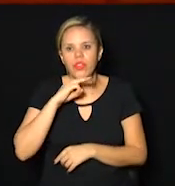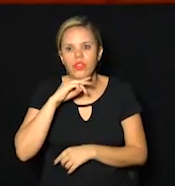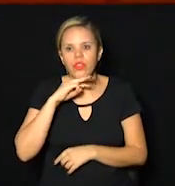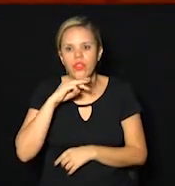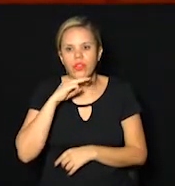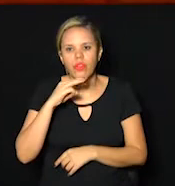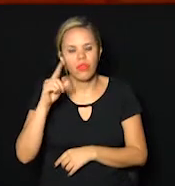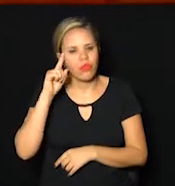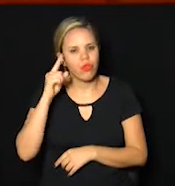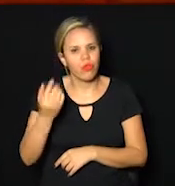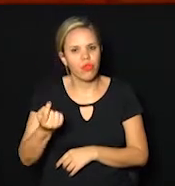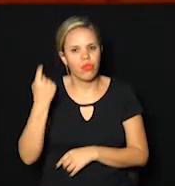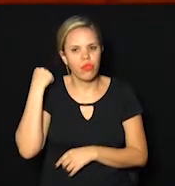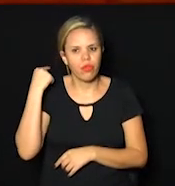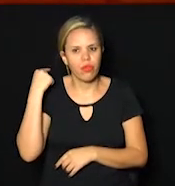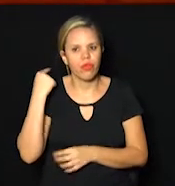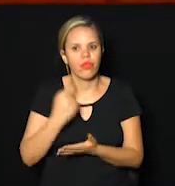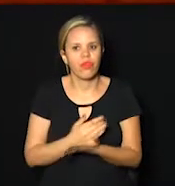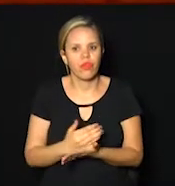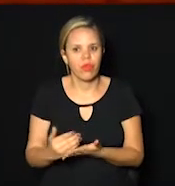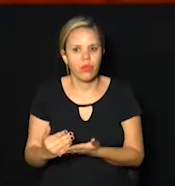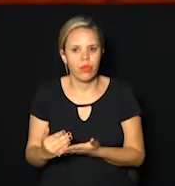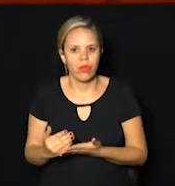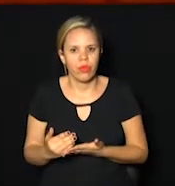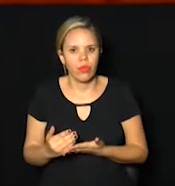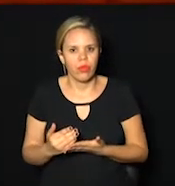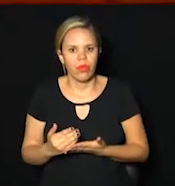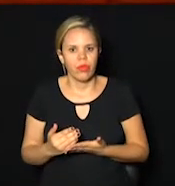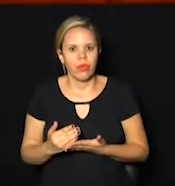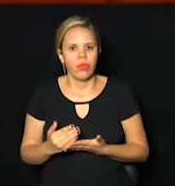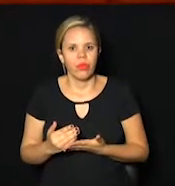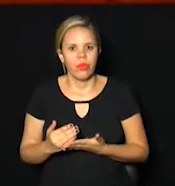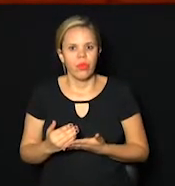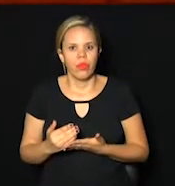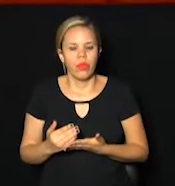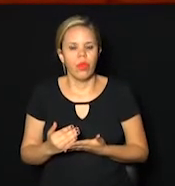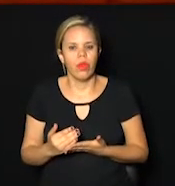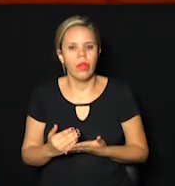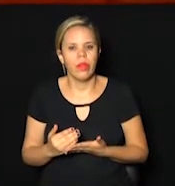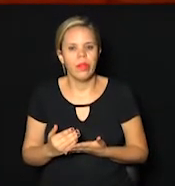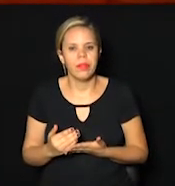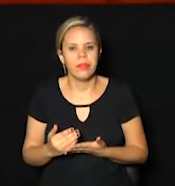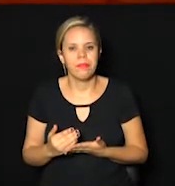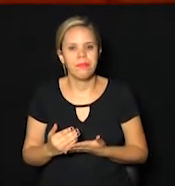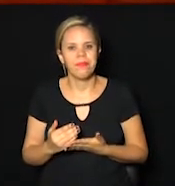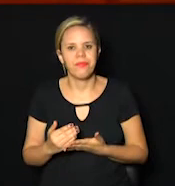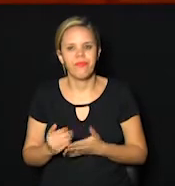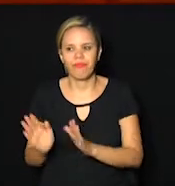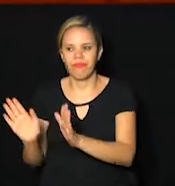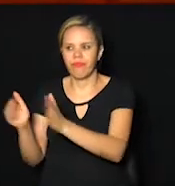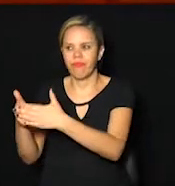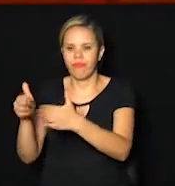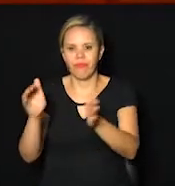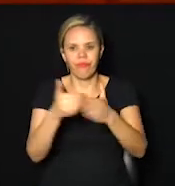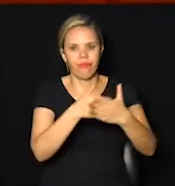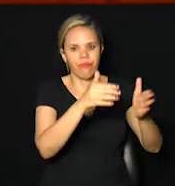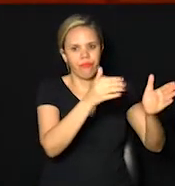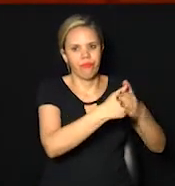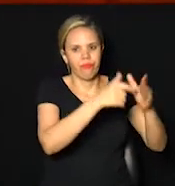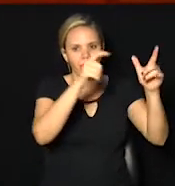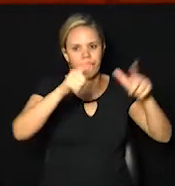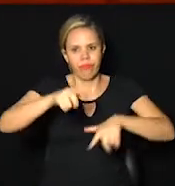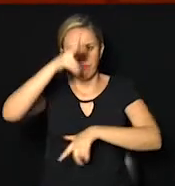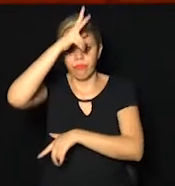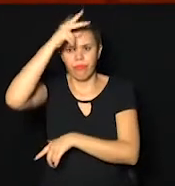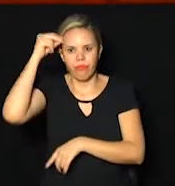naqueles dias em que começou o processo de fechar os ambientes públicos,